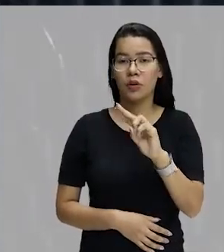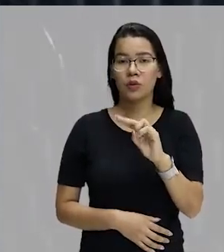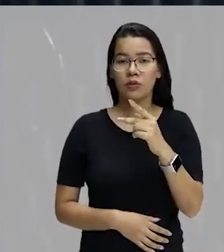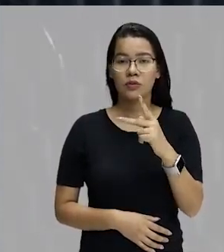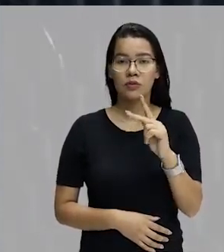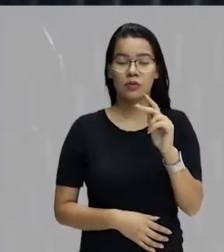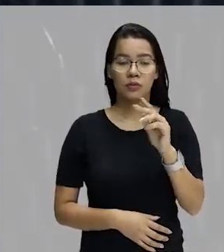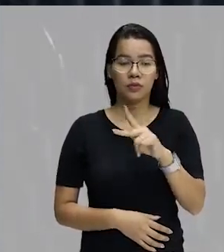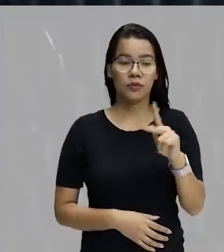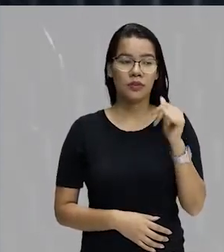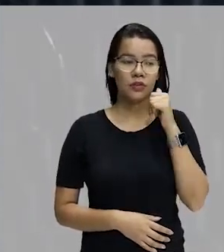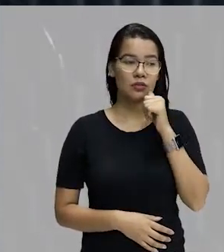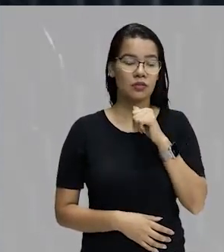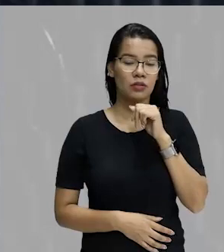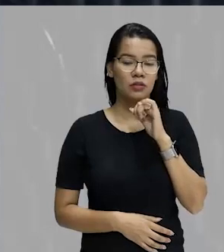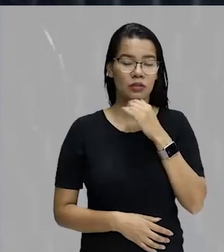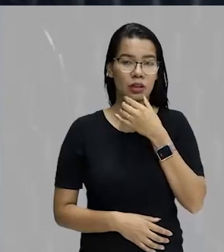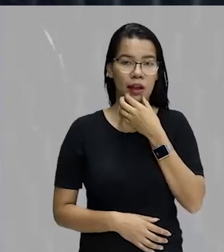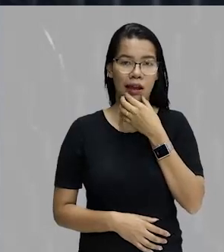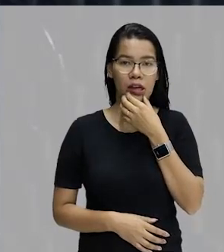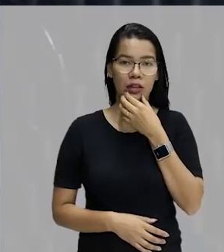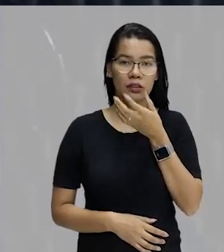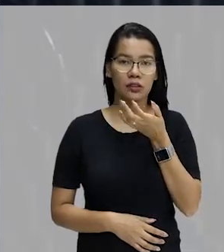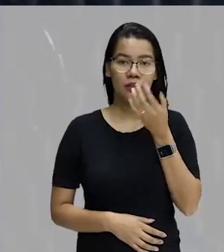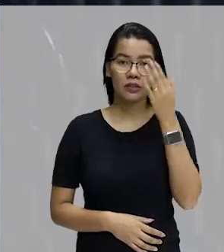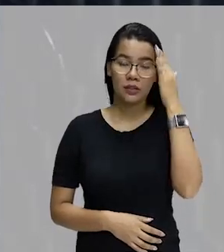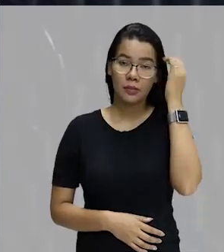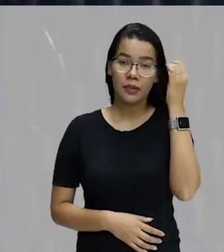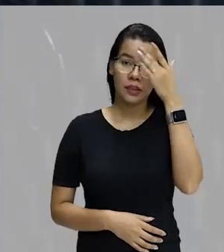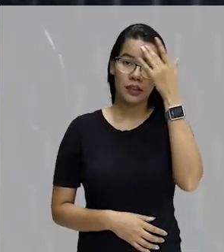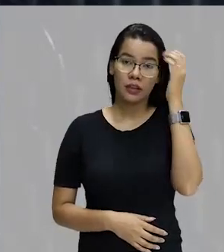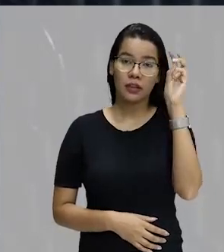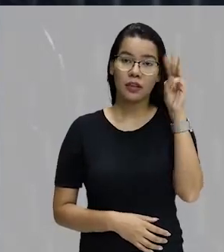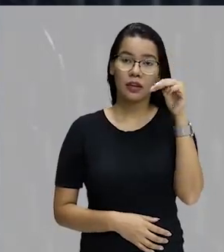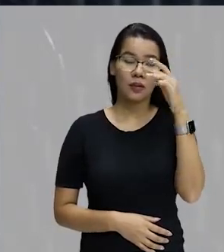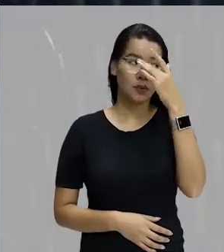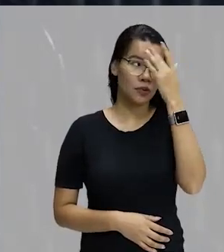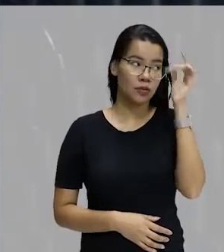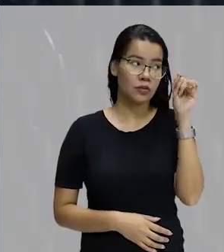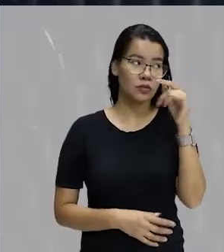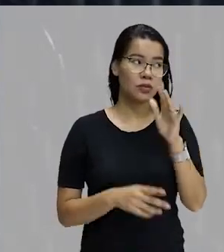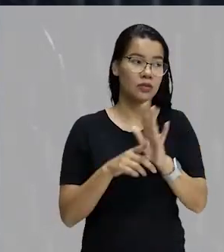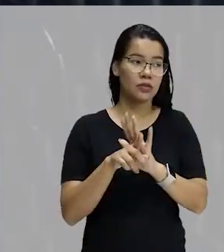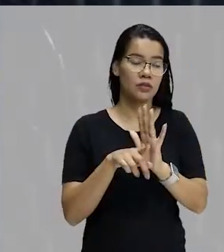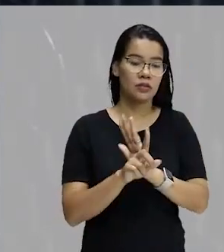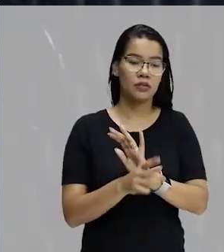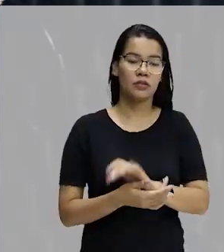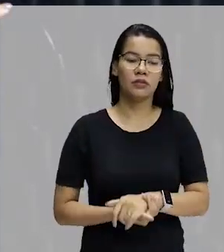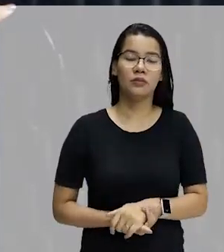inglês, querendo saber quem é o sujeito que te ensina, quem é o sujeito dessa oração. Já no